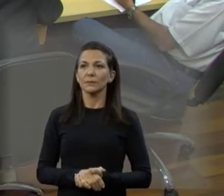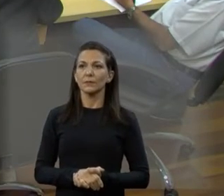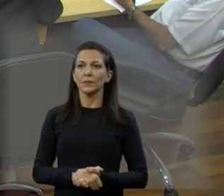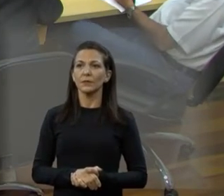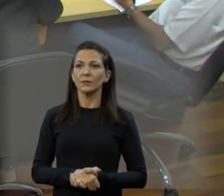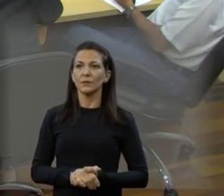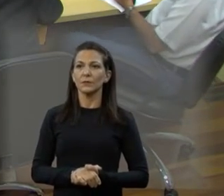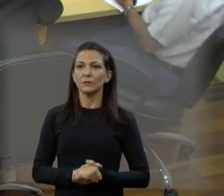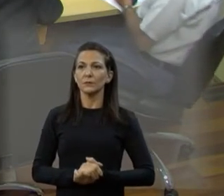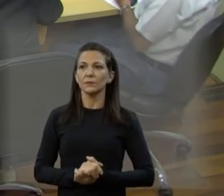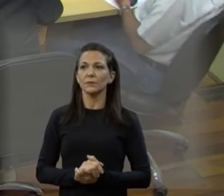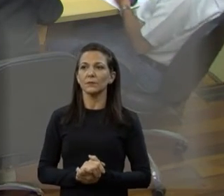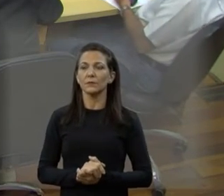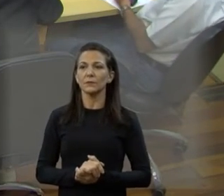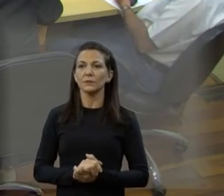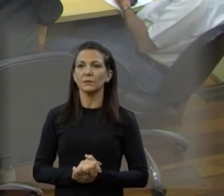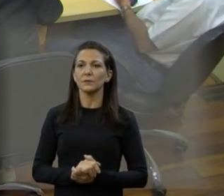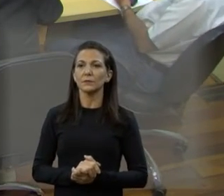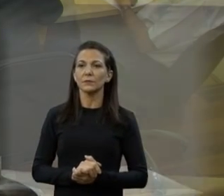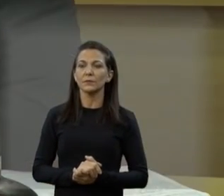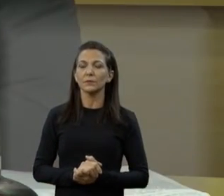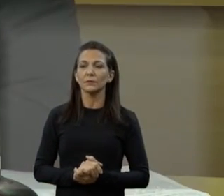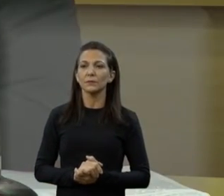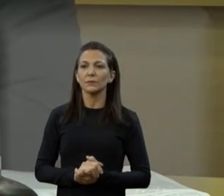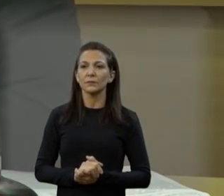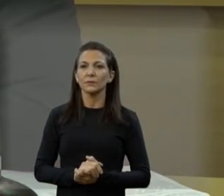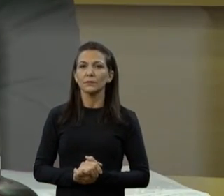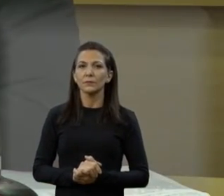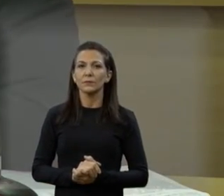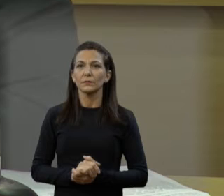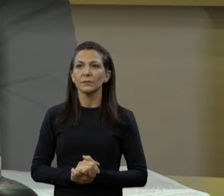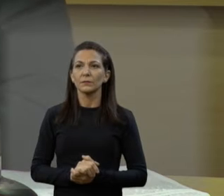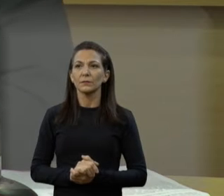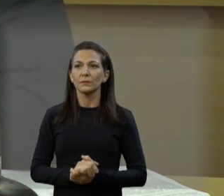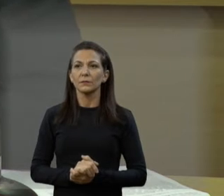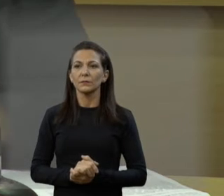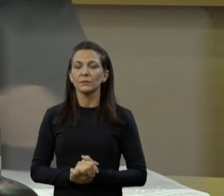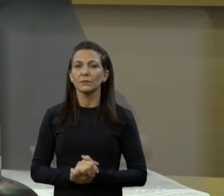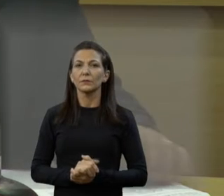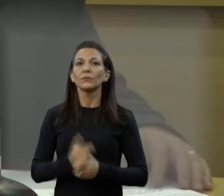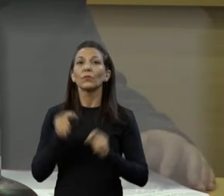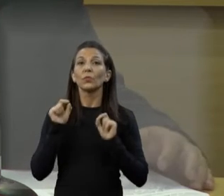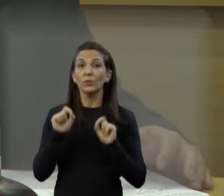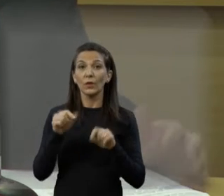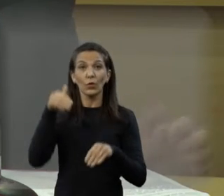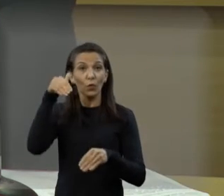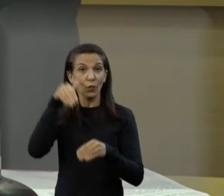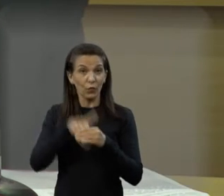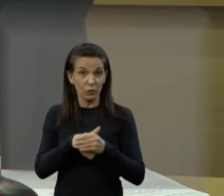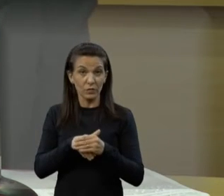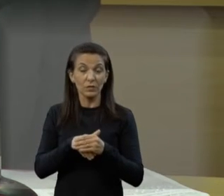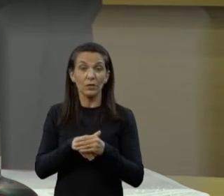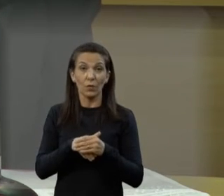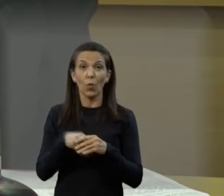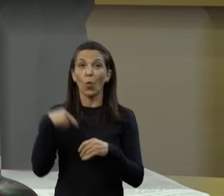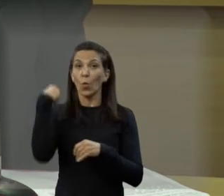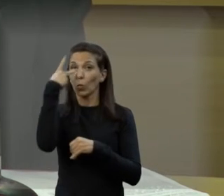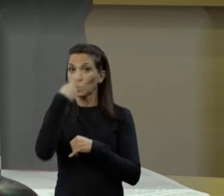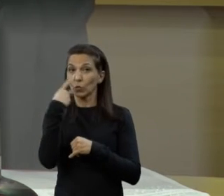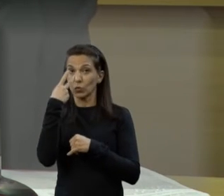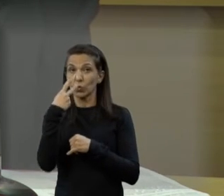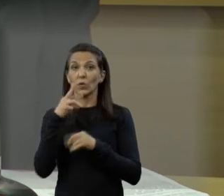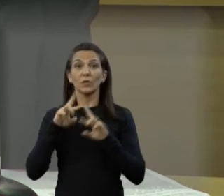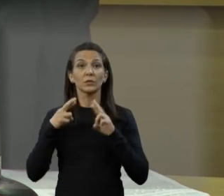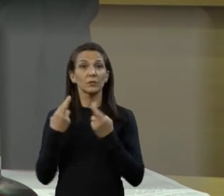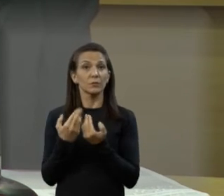apresso apreciação dos Pais para nós podemos colocar em votação a prorrogação por mais duas horas